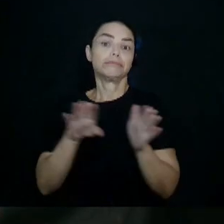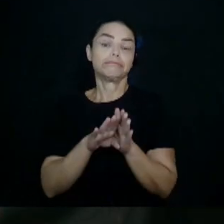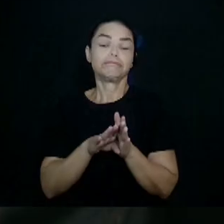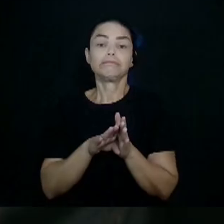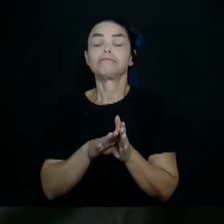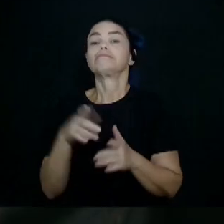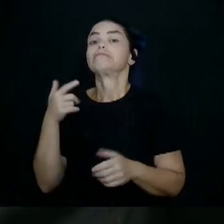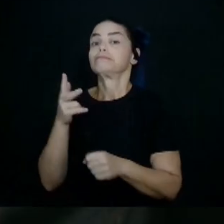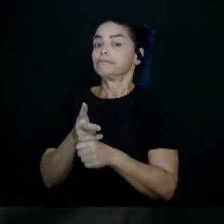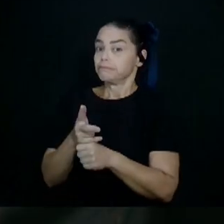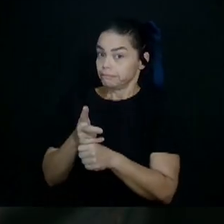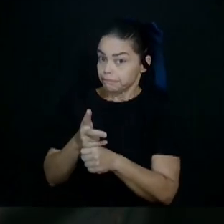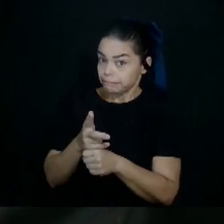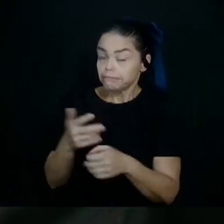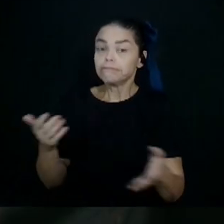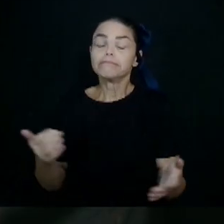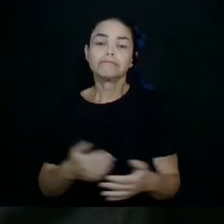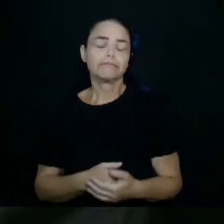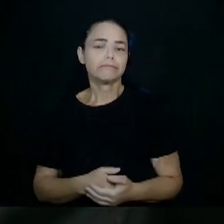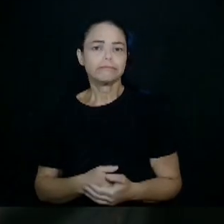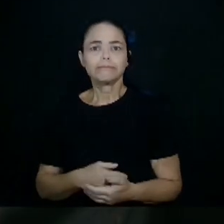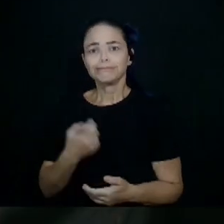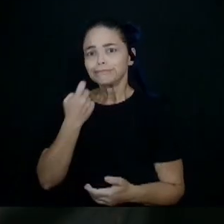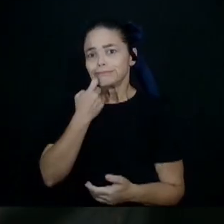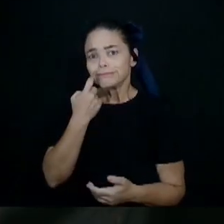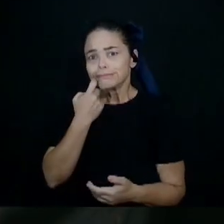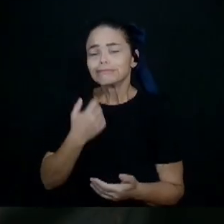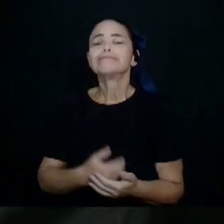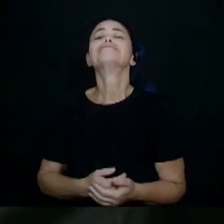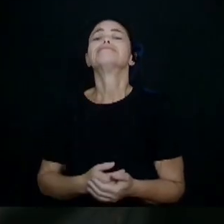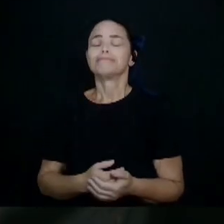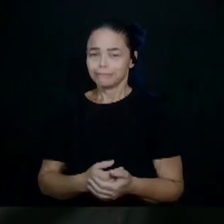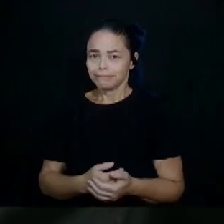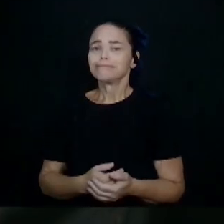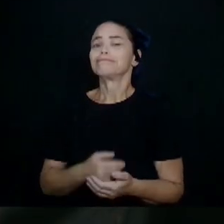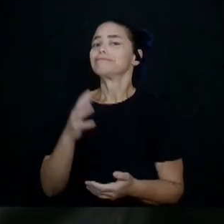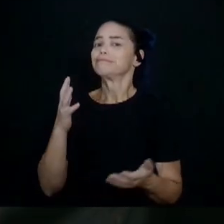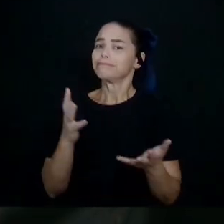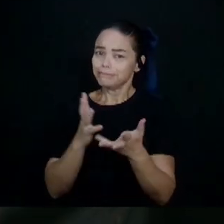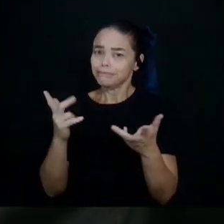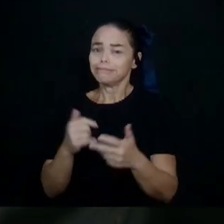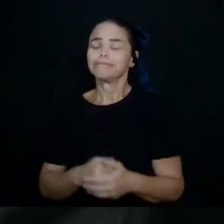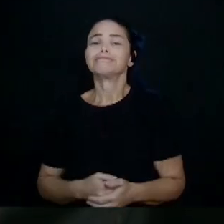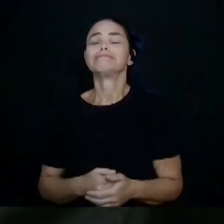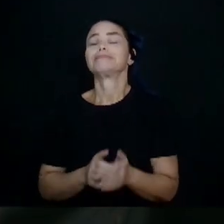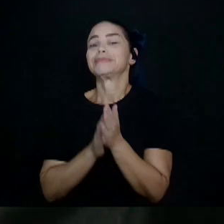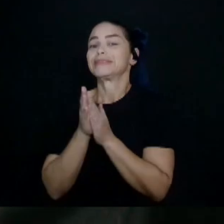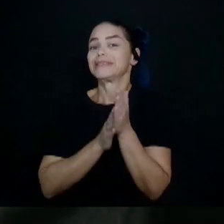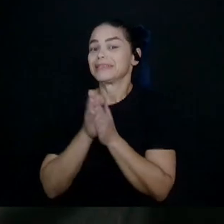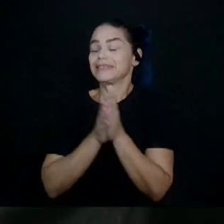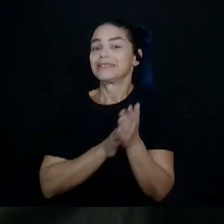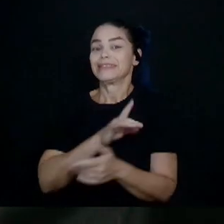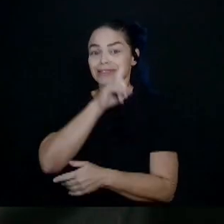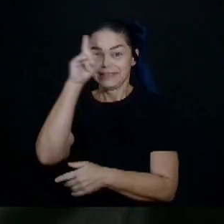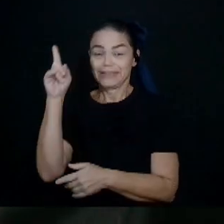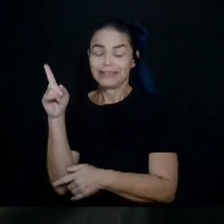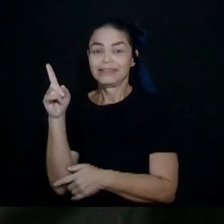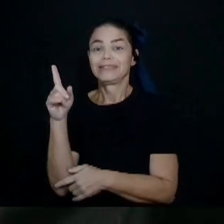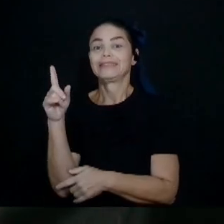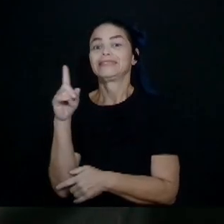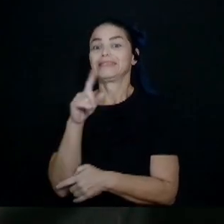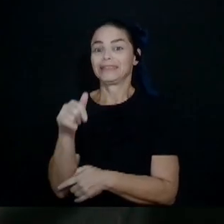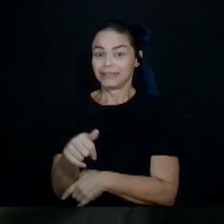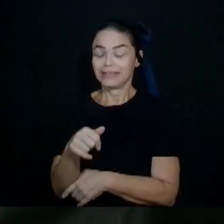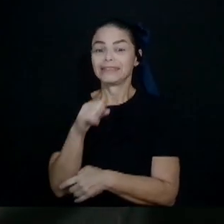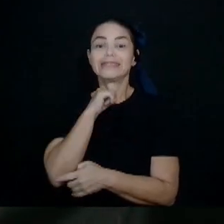Estúdio Câmara. Hoje é sexta-feira, que beleza, sextamos, dia 17 de